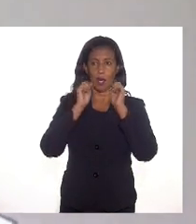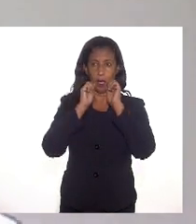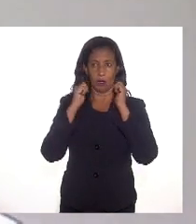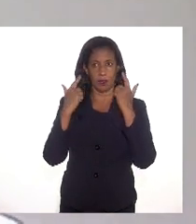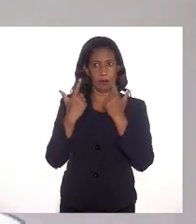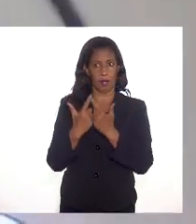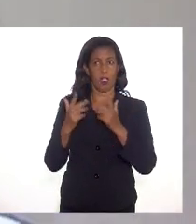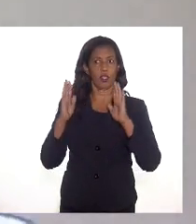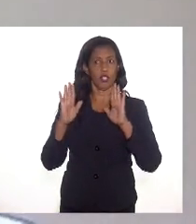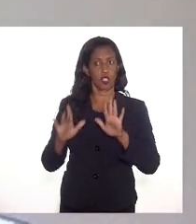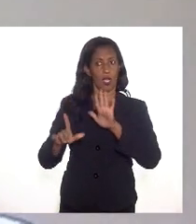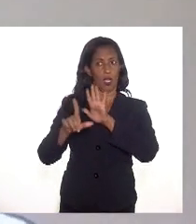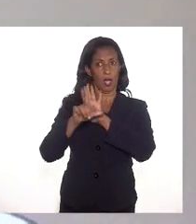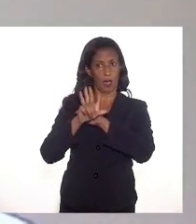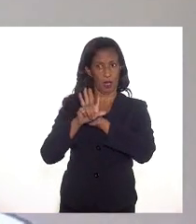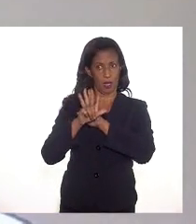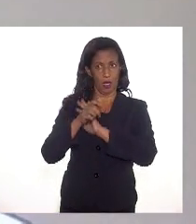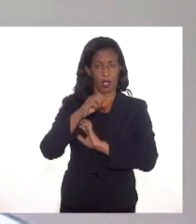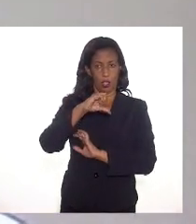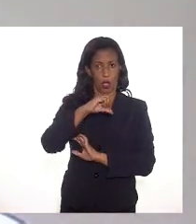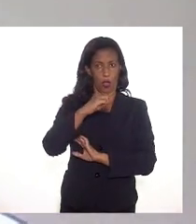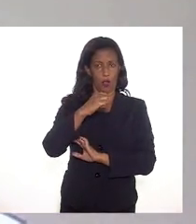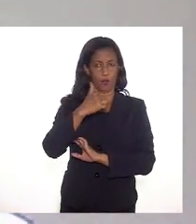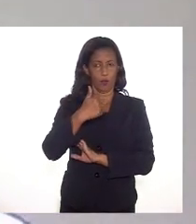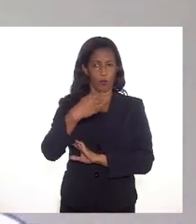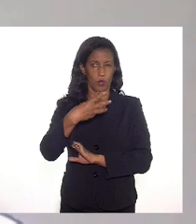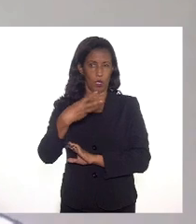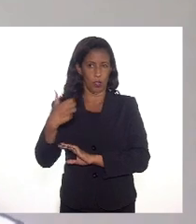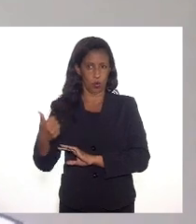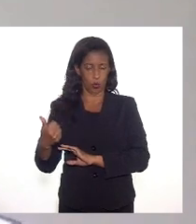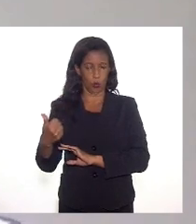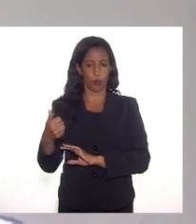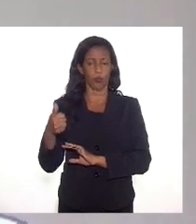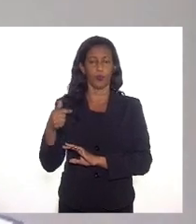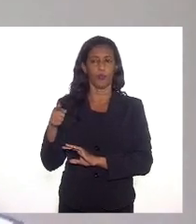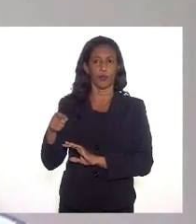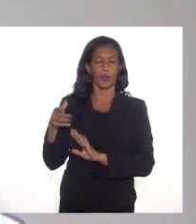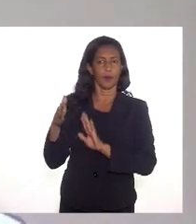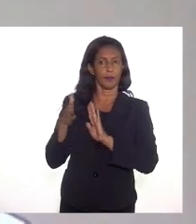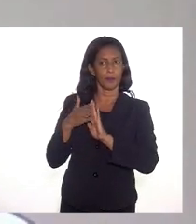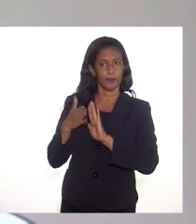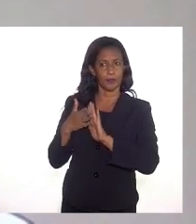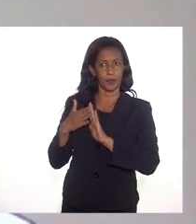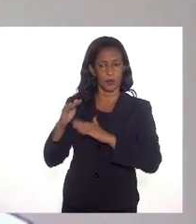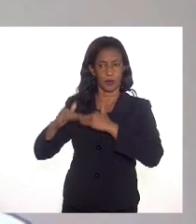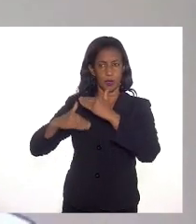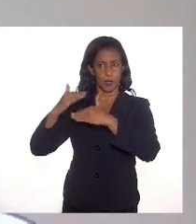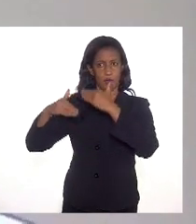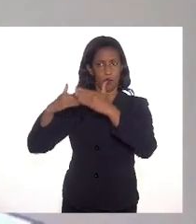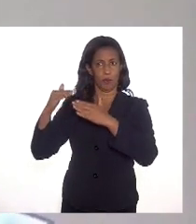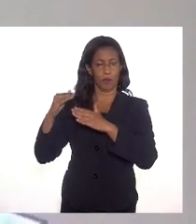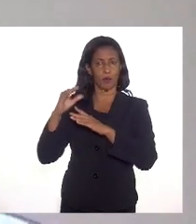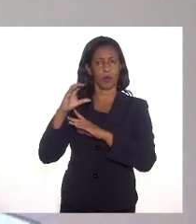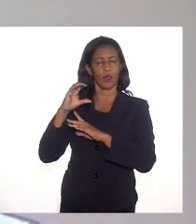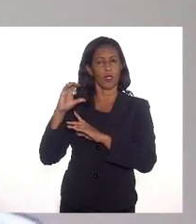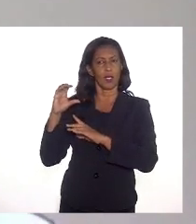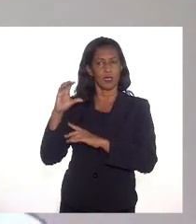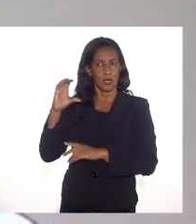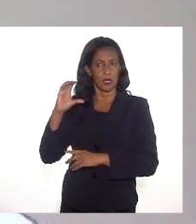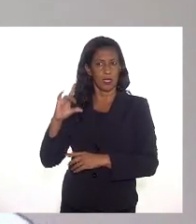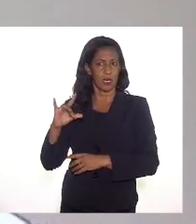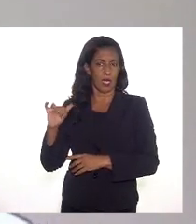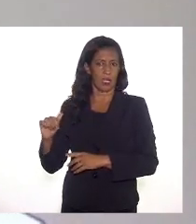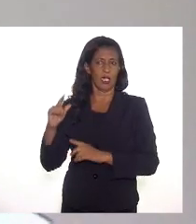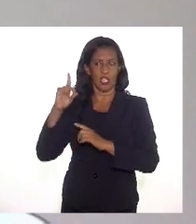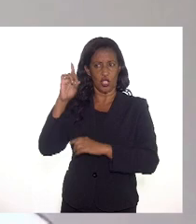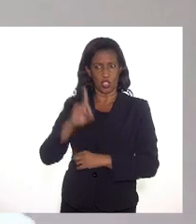aprovou a lei 9.131 de 2020 que institui o plano de desenvolvimento cidadania e direitos em território de favela que é o